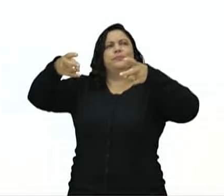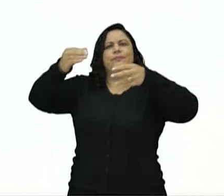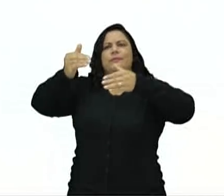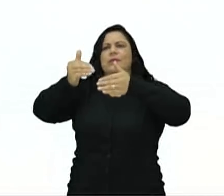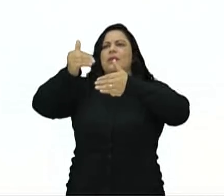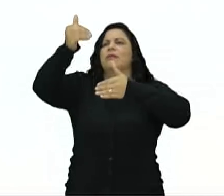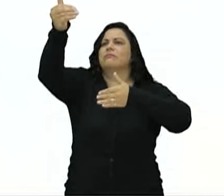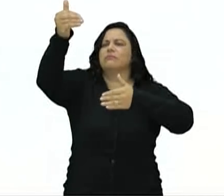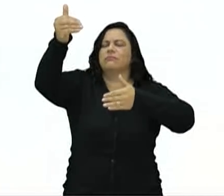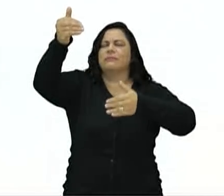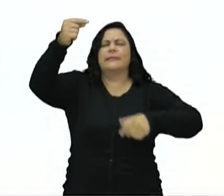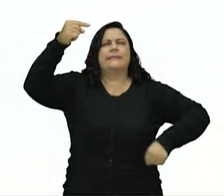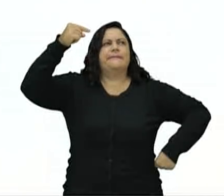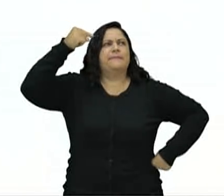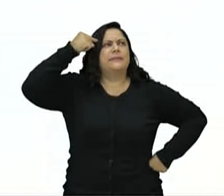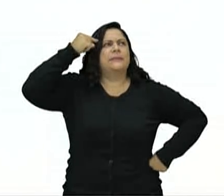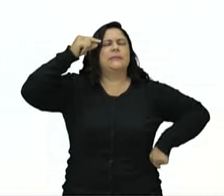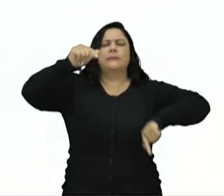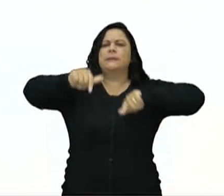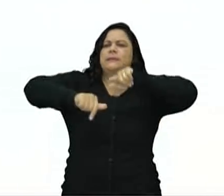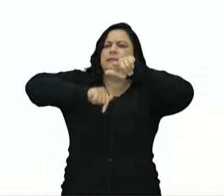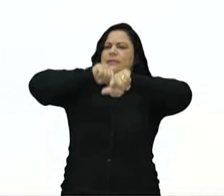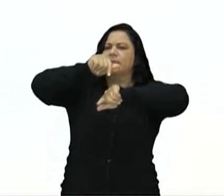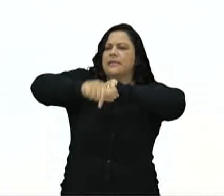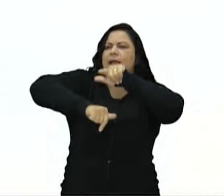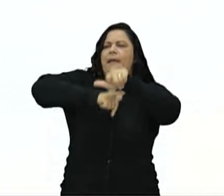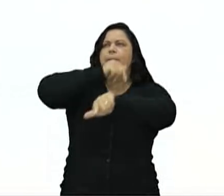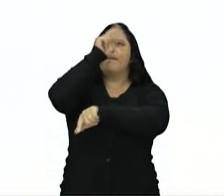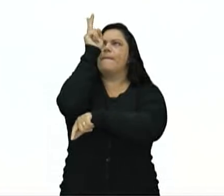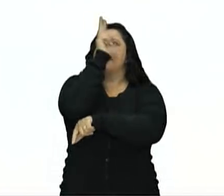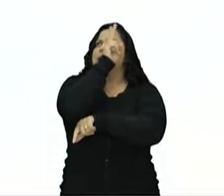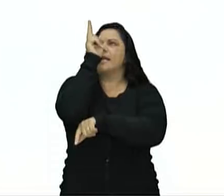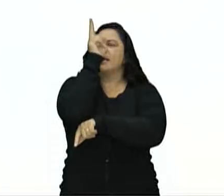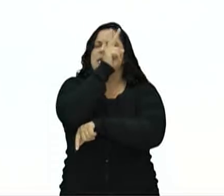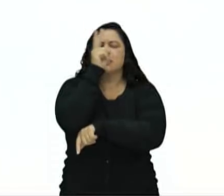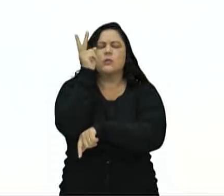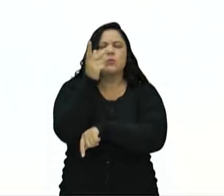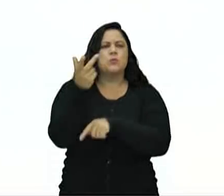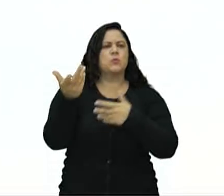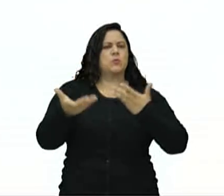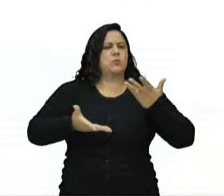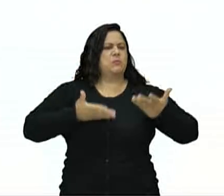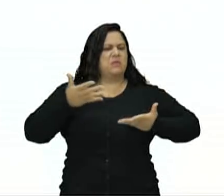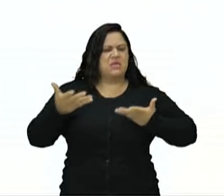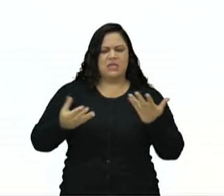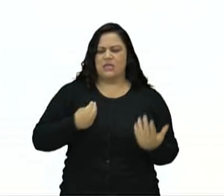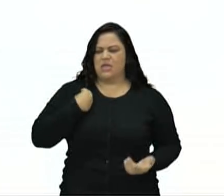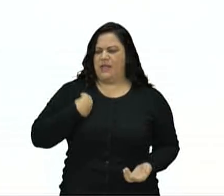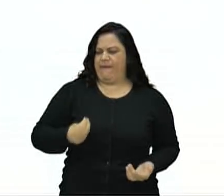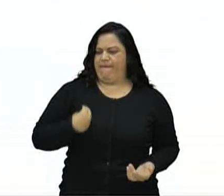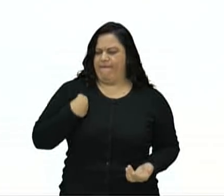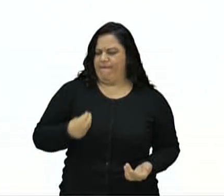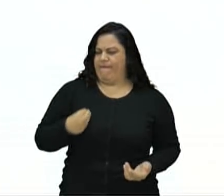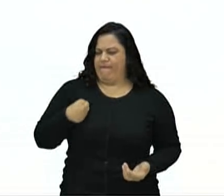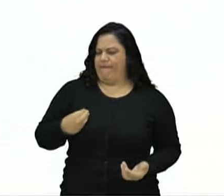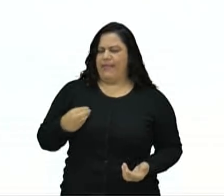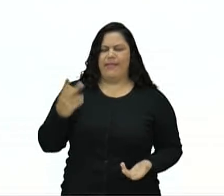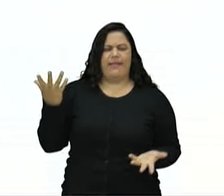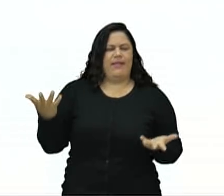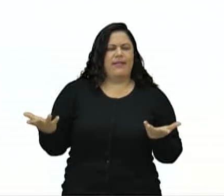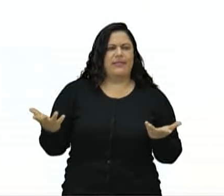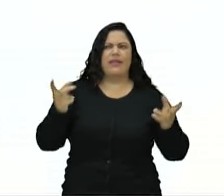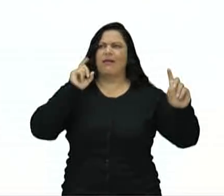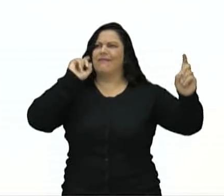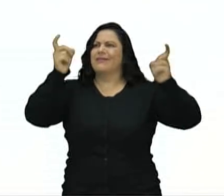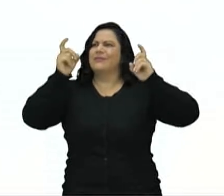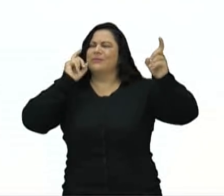da formiga vale a efêmera vida que ela tem. Ela vai se preocupar com o que